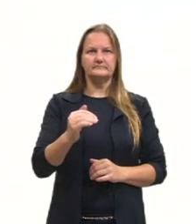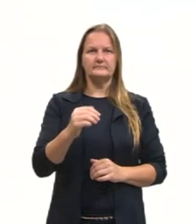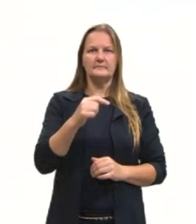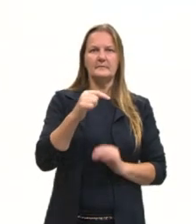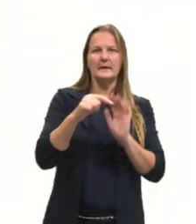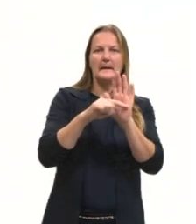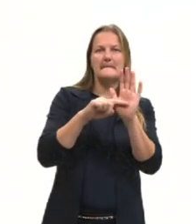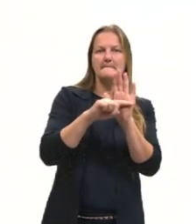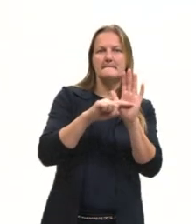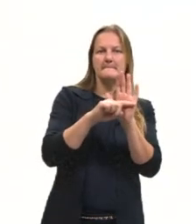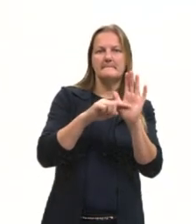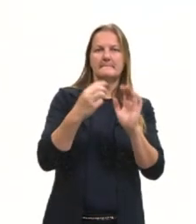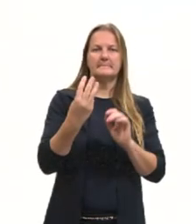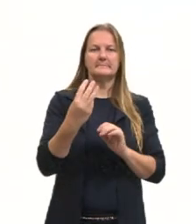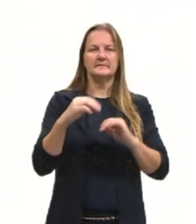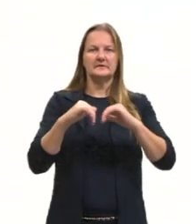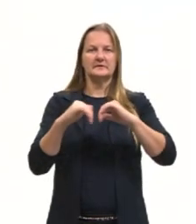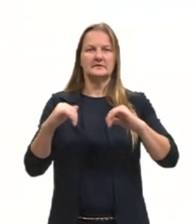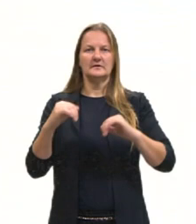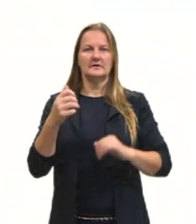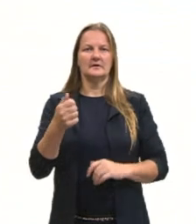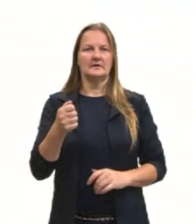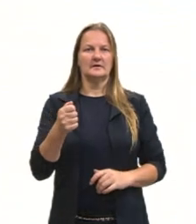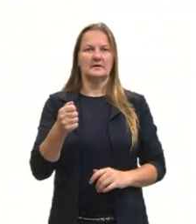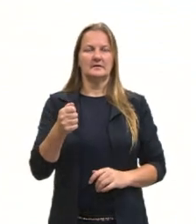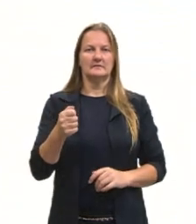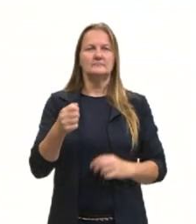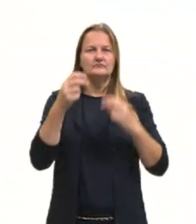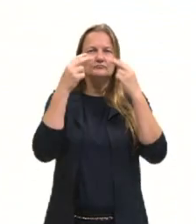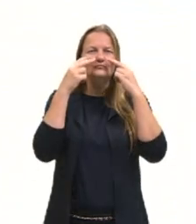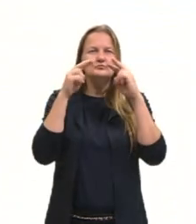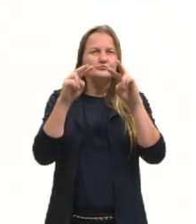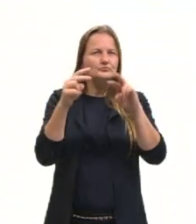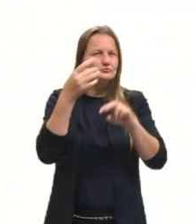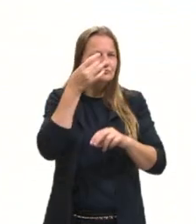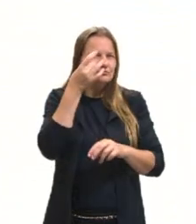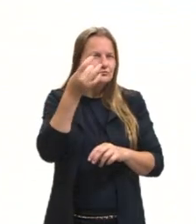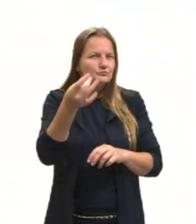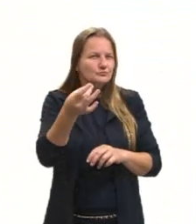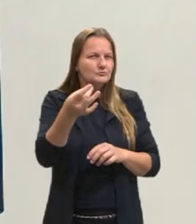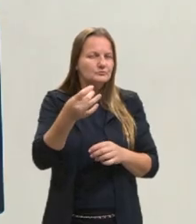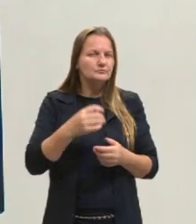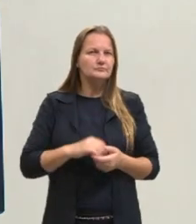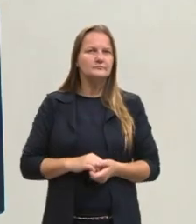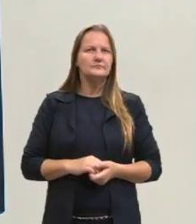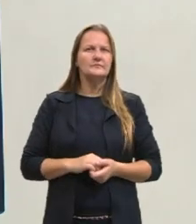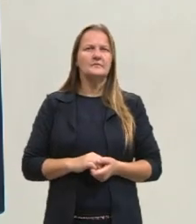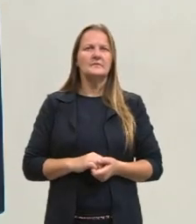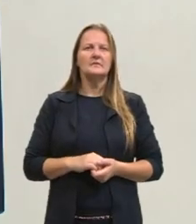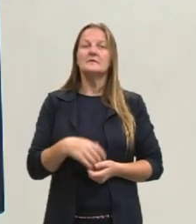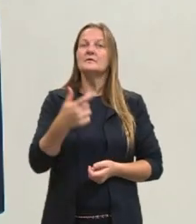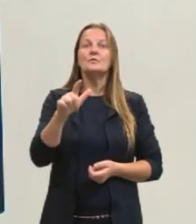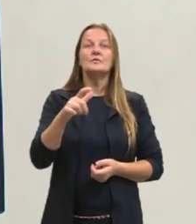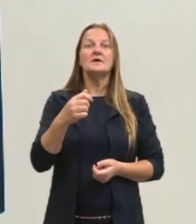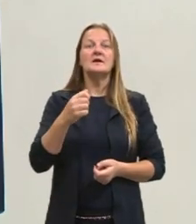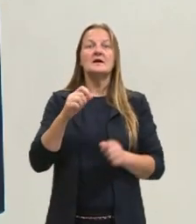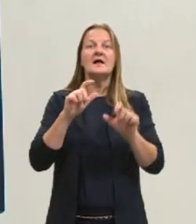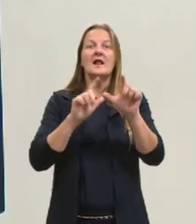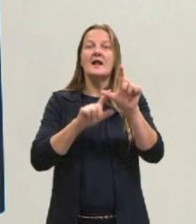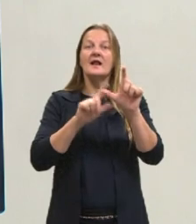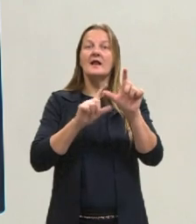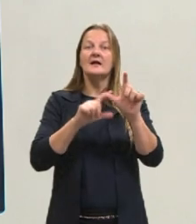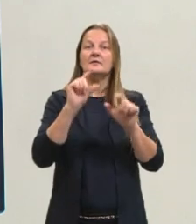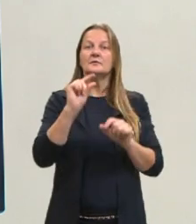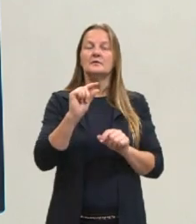3 espaço A. Vejam bem, aqui neste exemplo, eu não tenho uma letra minúscula, mas eu tenho